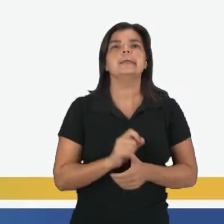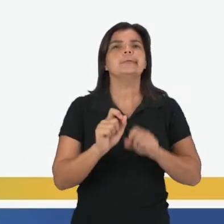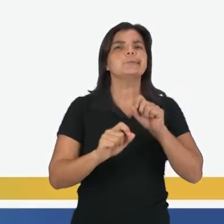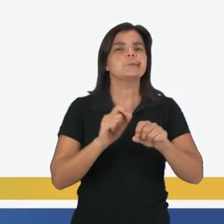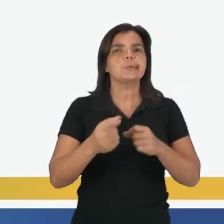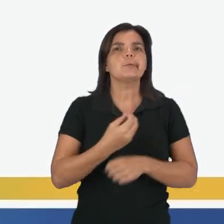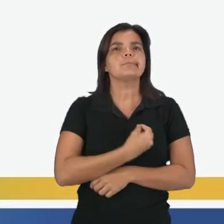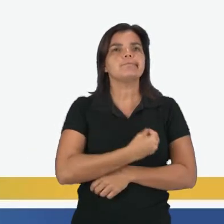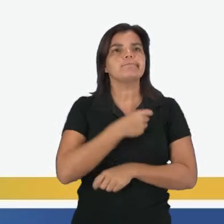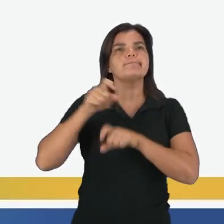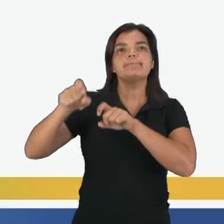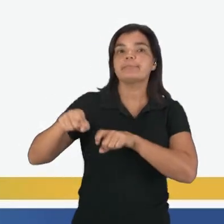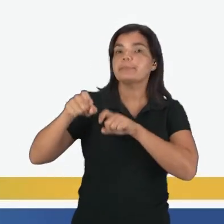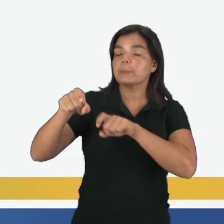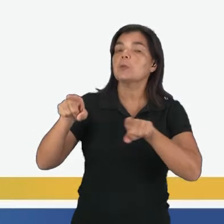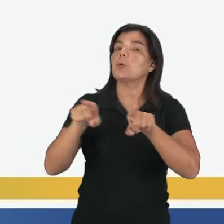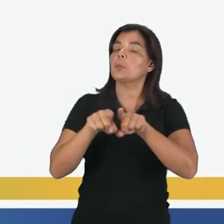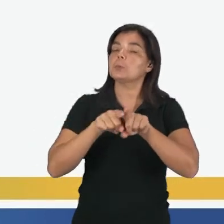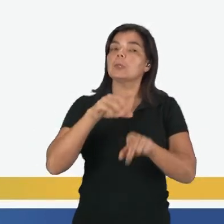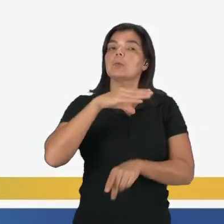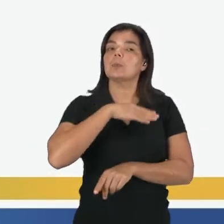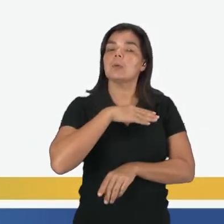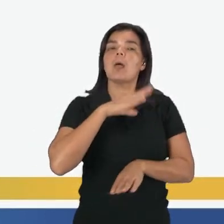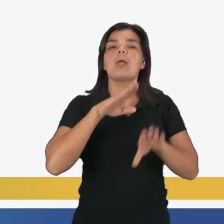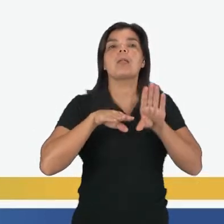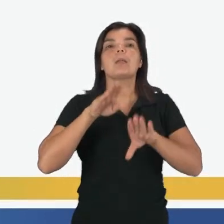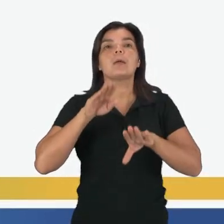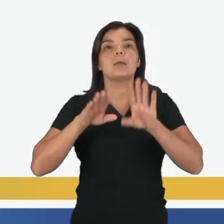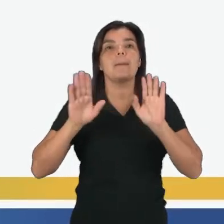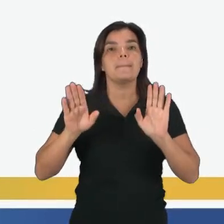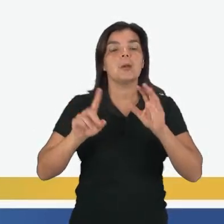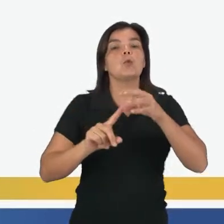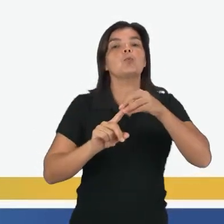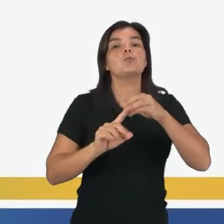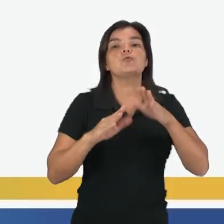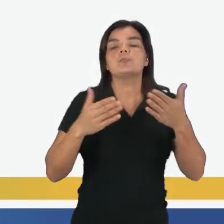presente na zona rural como na urbana, depende da finalidade para a